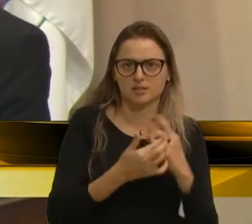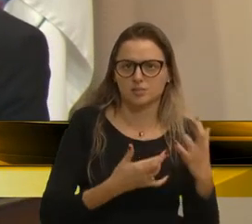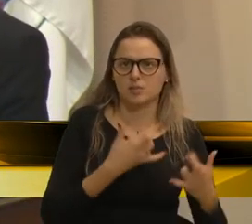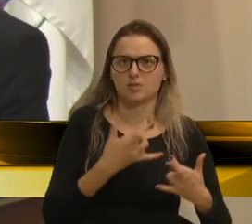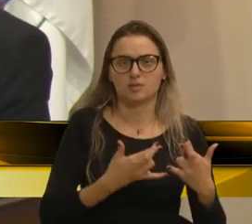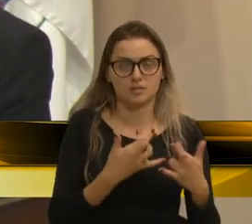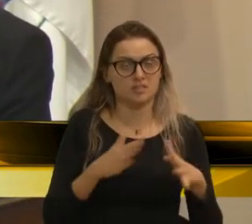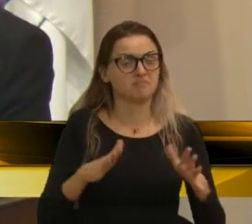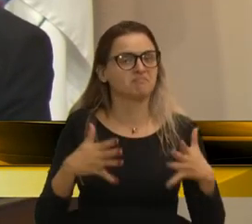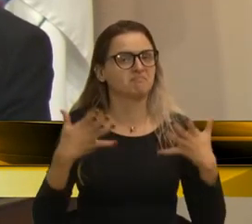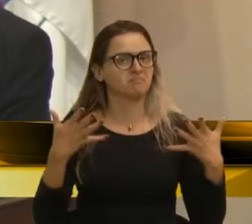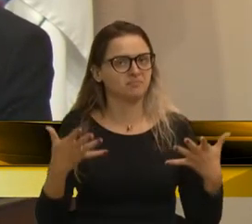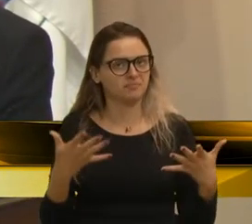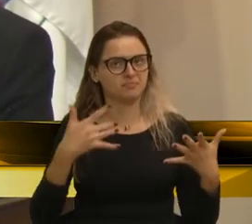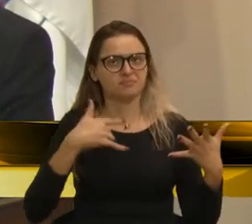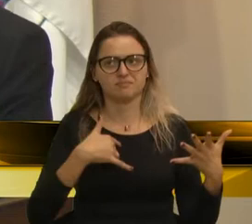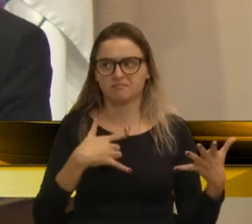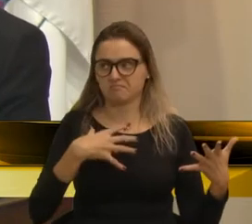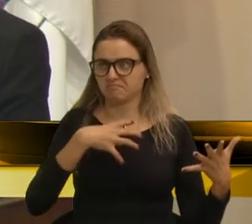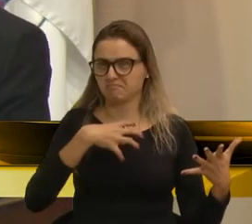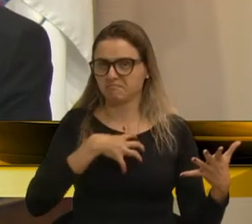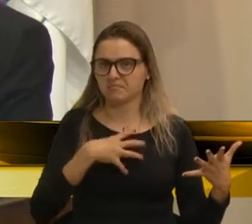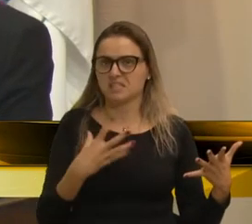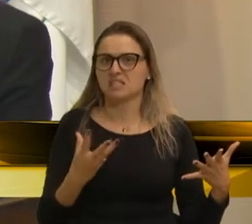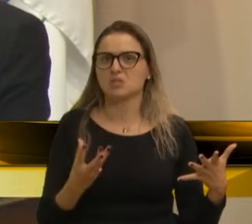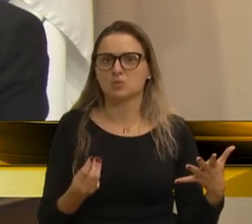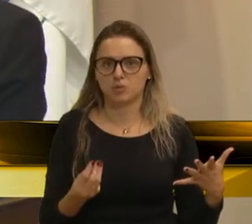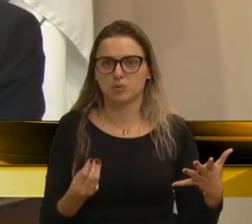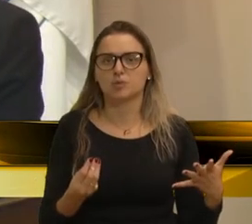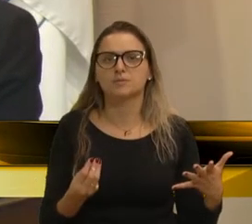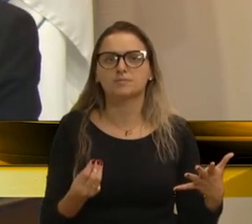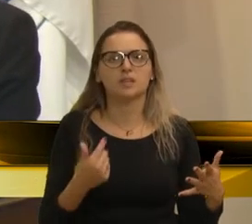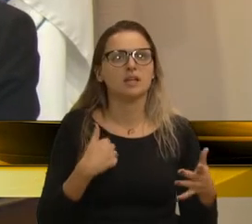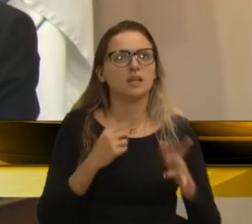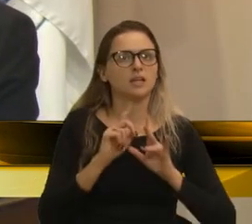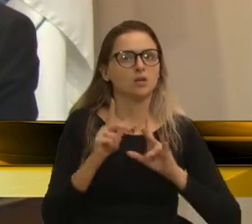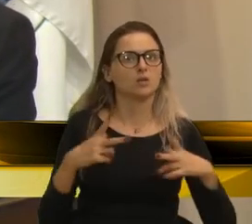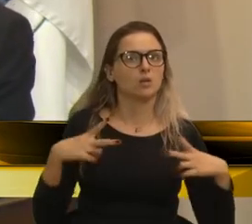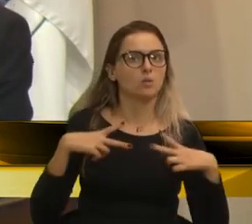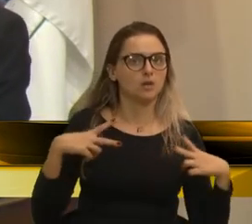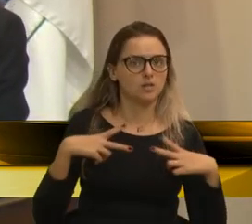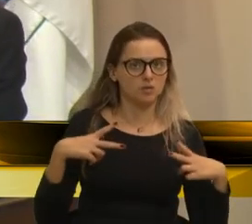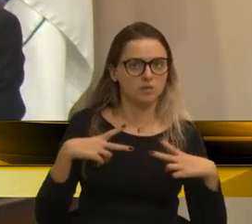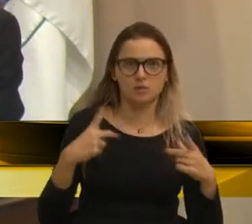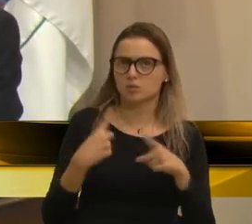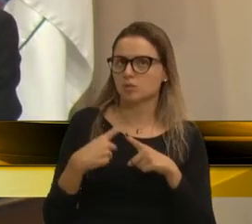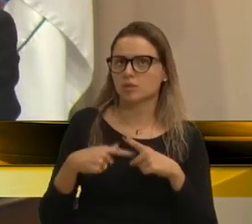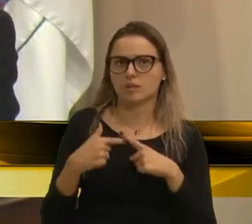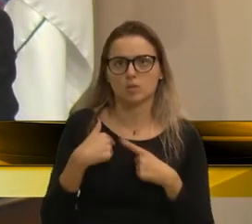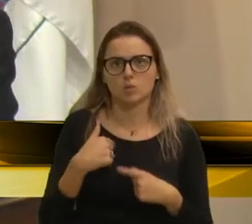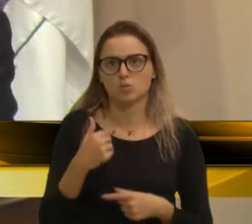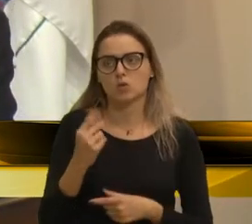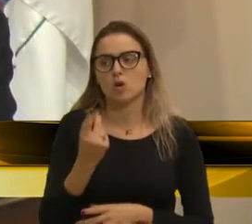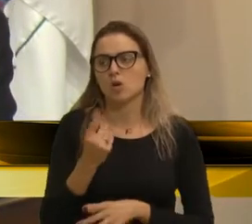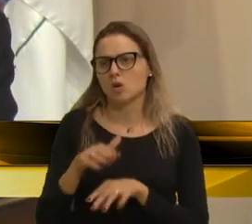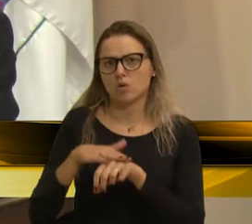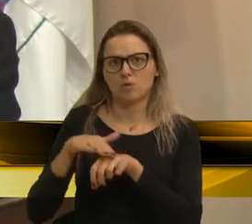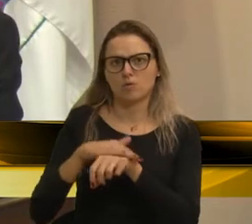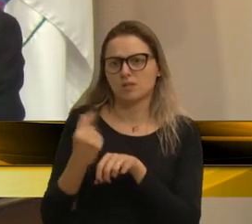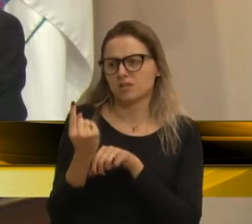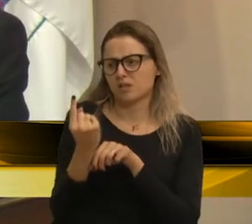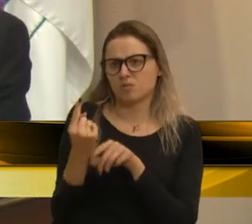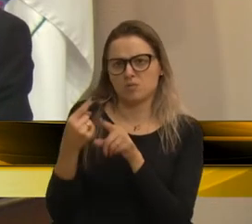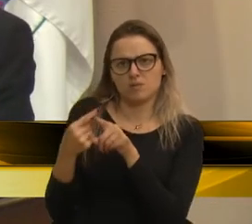Então, lamento, eu não estou falando pessoalmente, que não conheço, conversei uma vez com essa